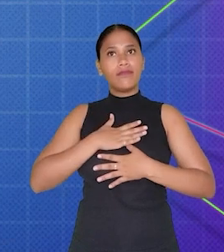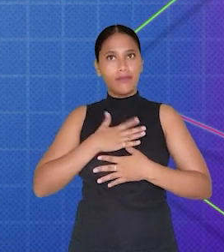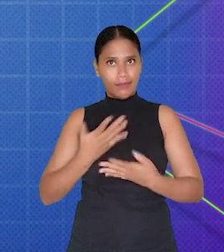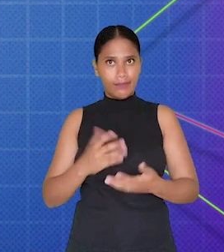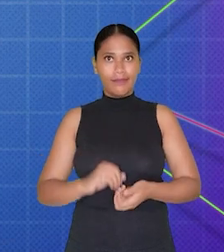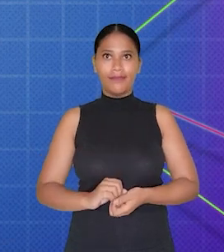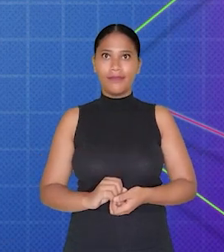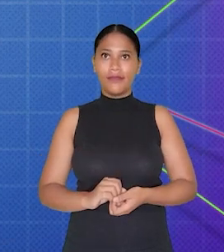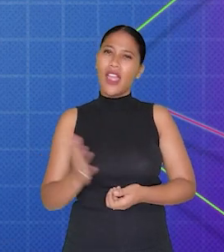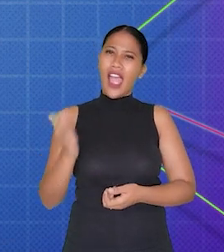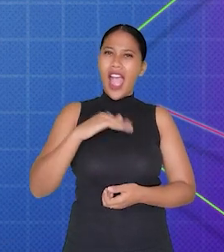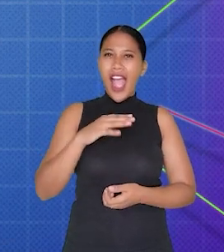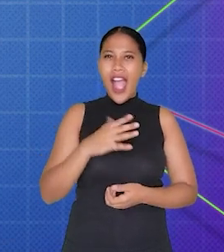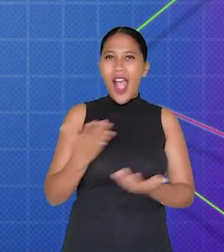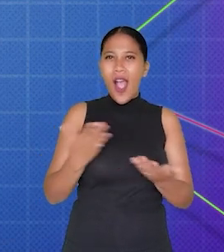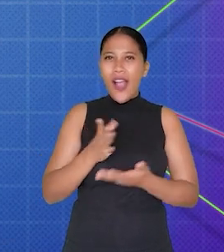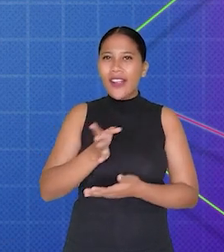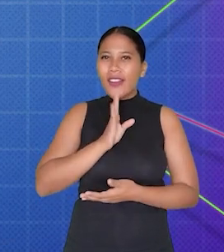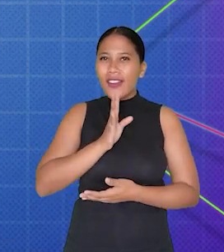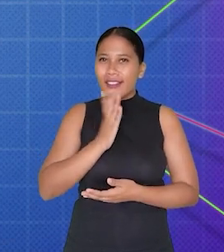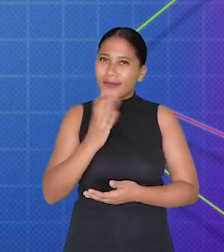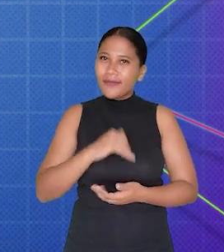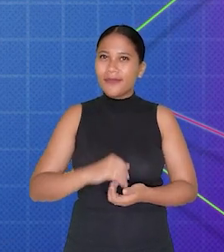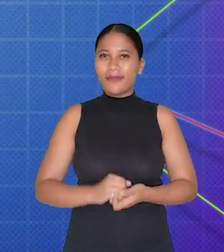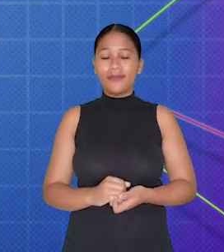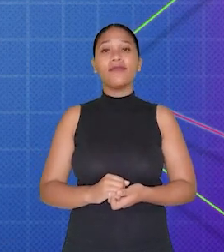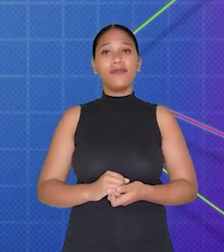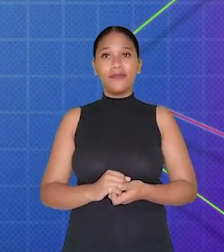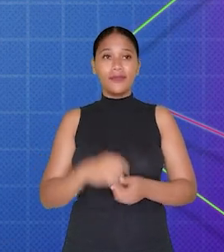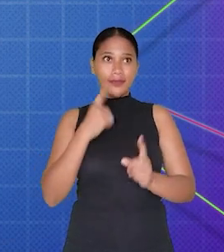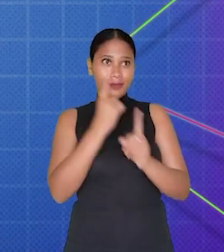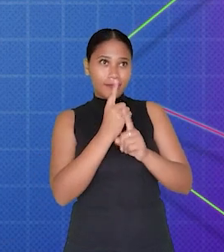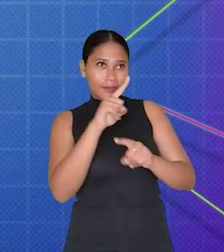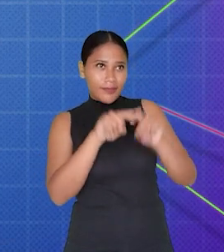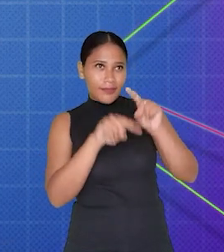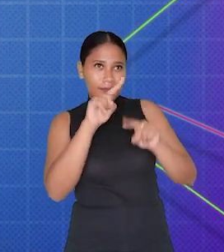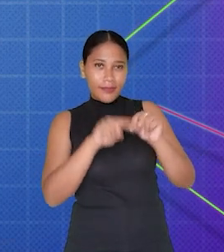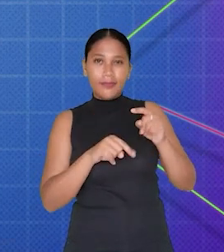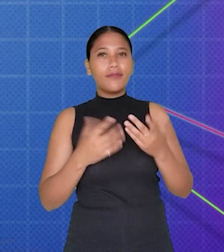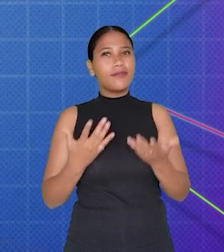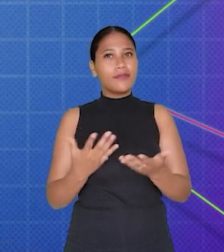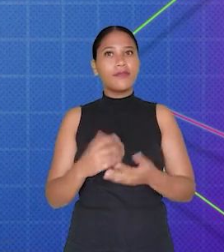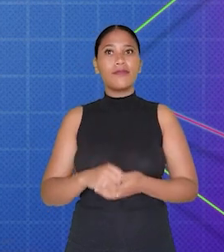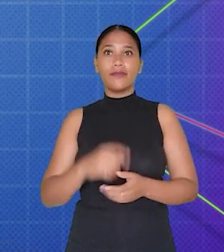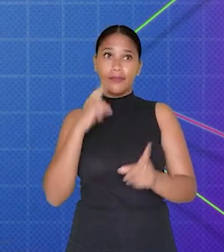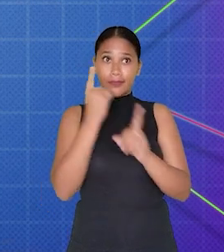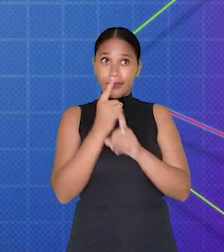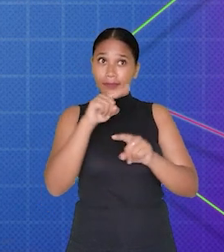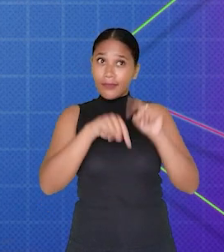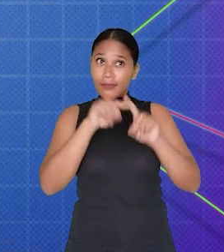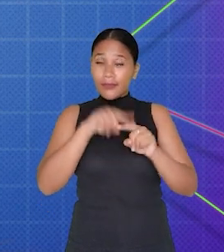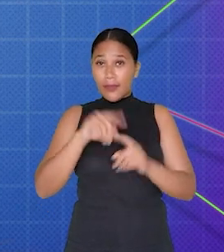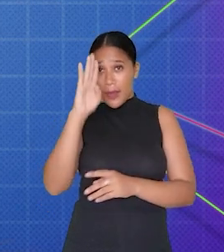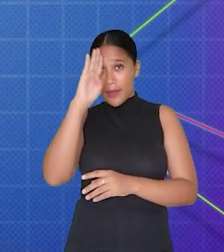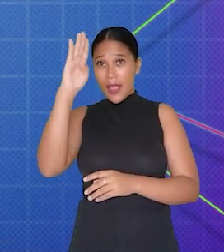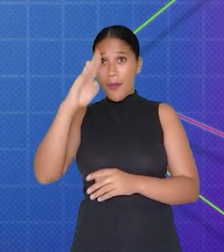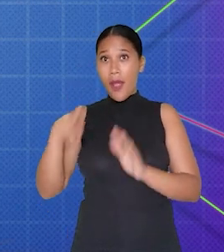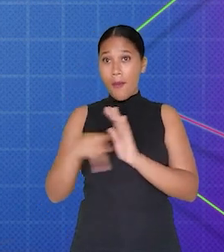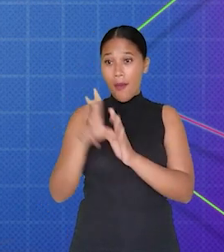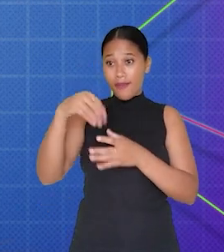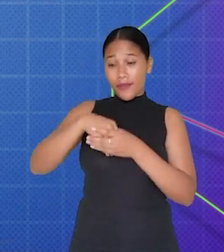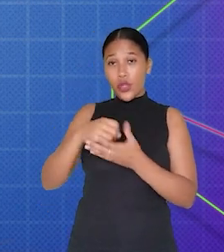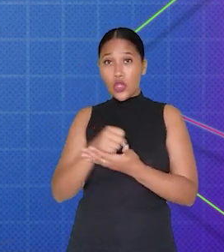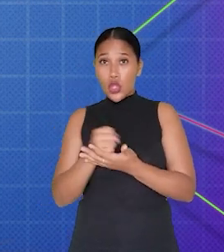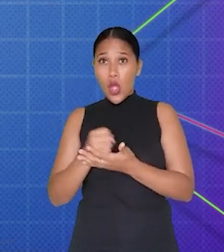envolvente e satisfatória para os jogadores. Vamos agora identificá-los? Identificação dos elementos. A identificação dos